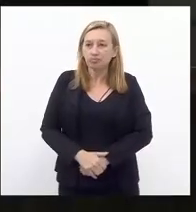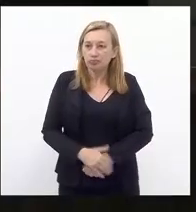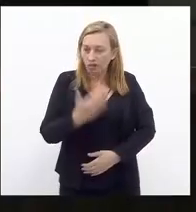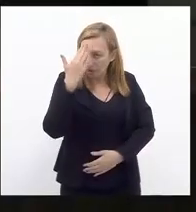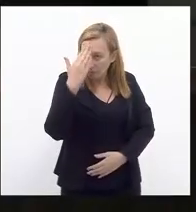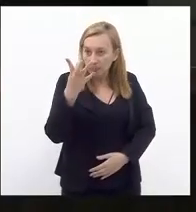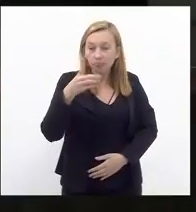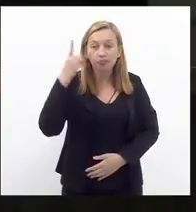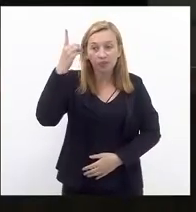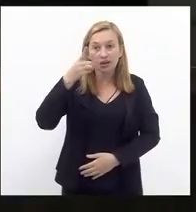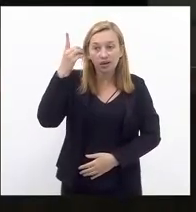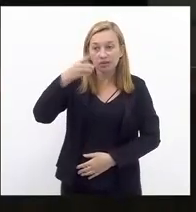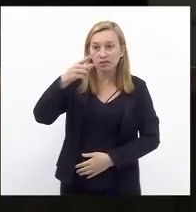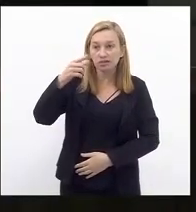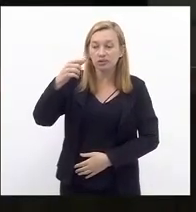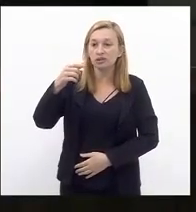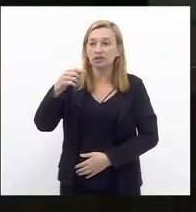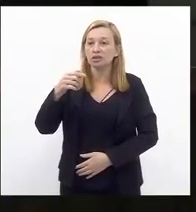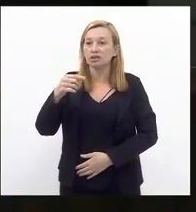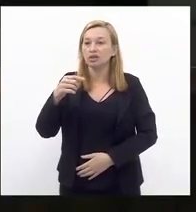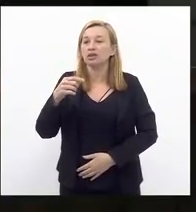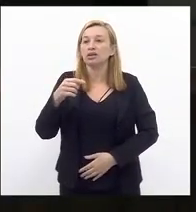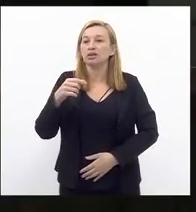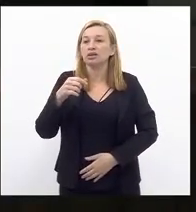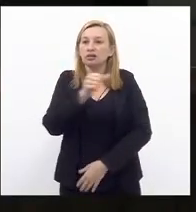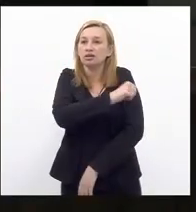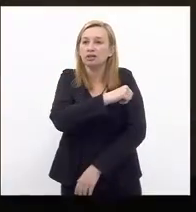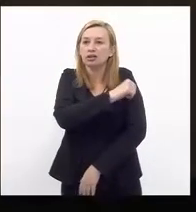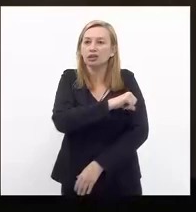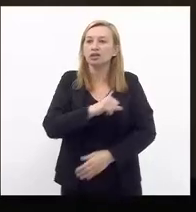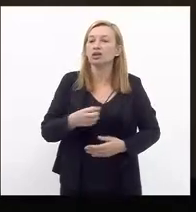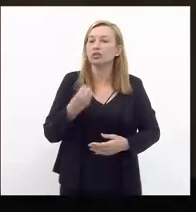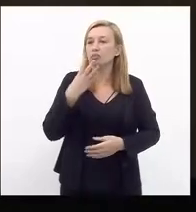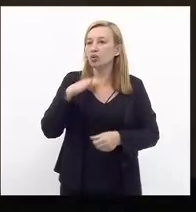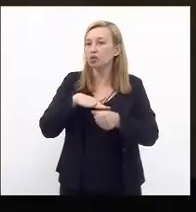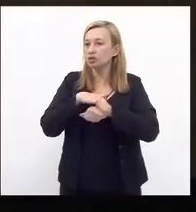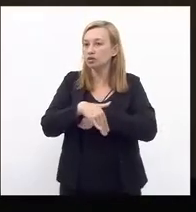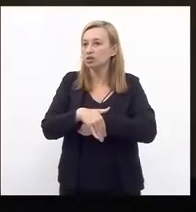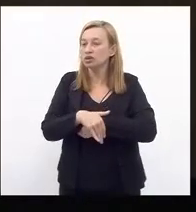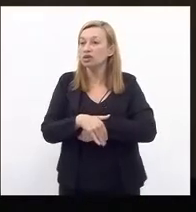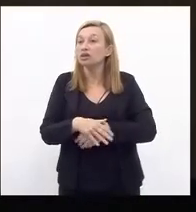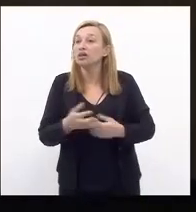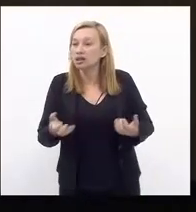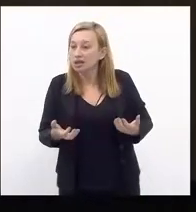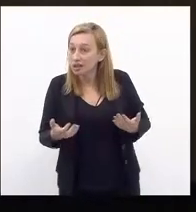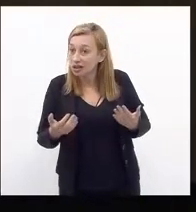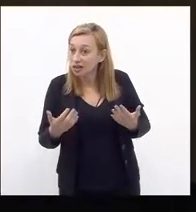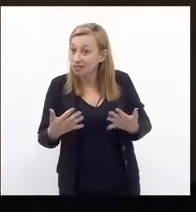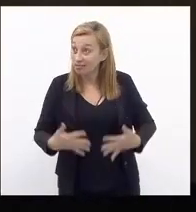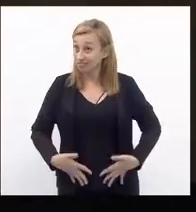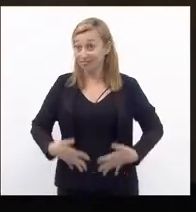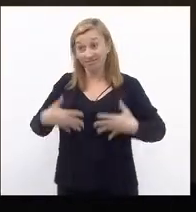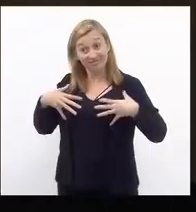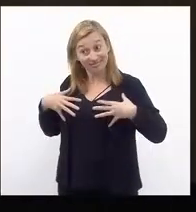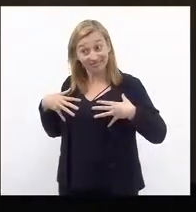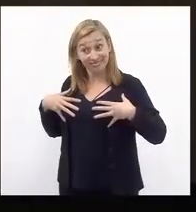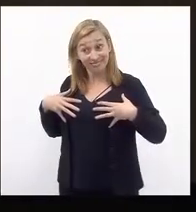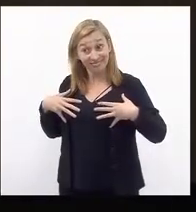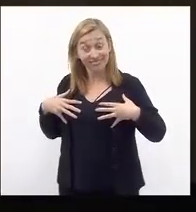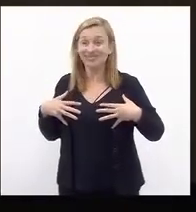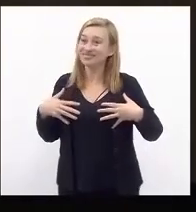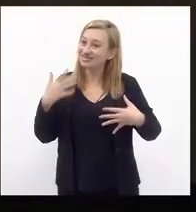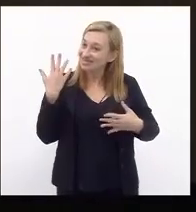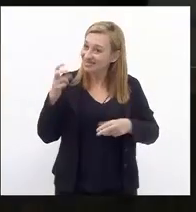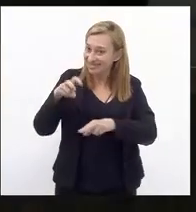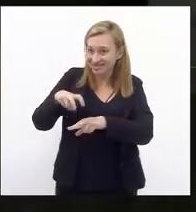Obrigado deputada enfermeira Rejane Deputado Alana Passos favor Boa noite antes de mais nada queria falar da satisfação da